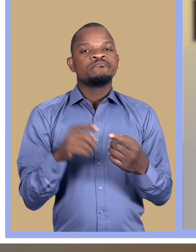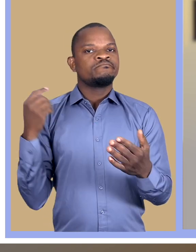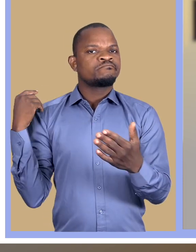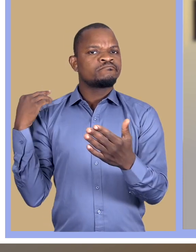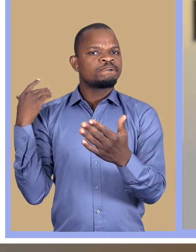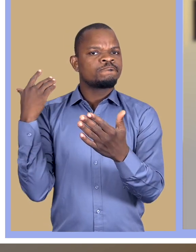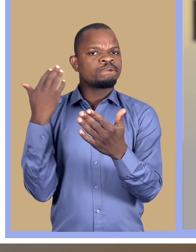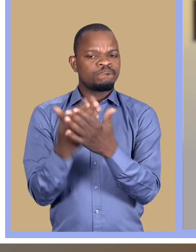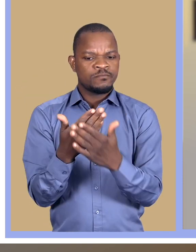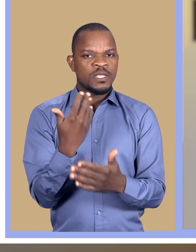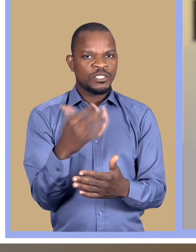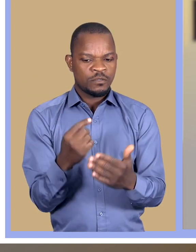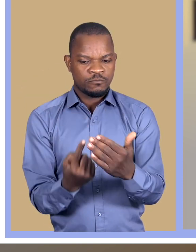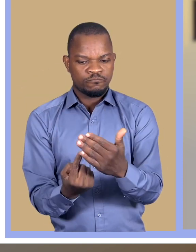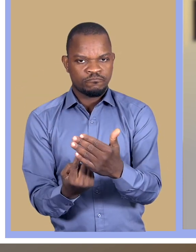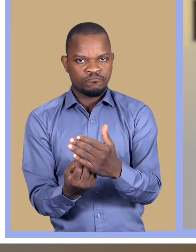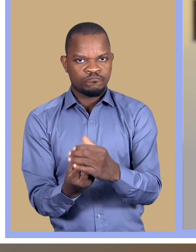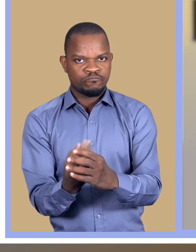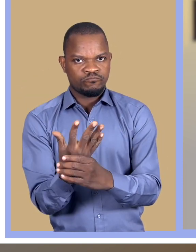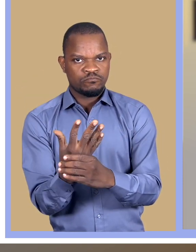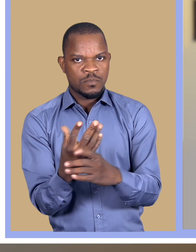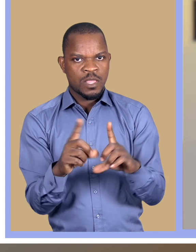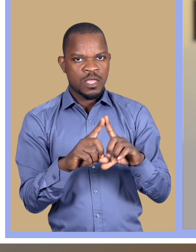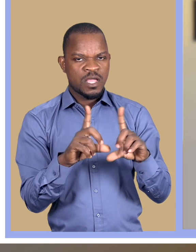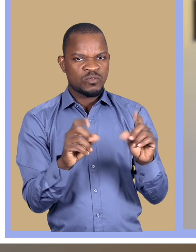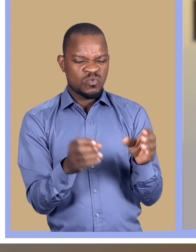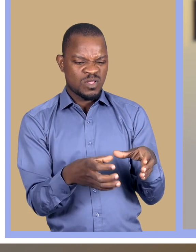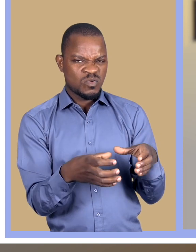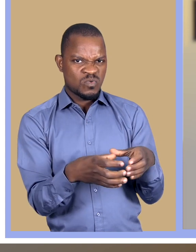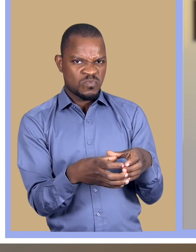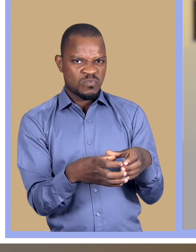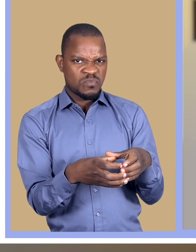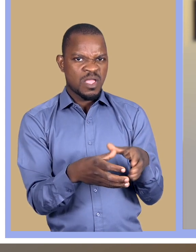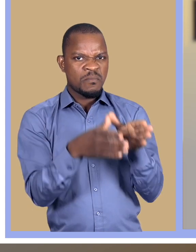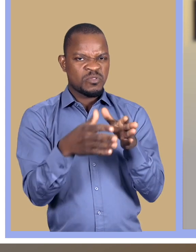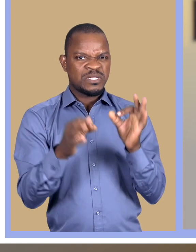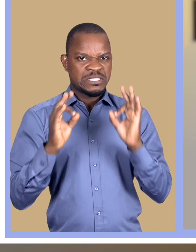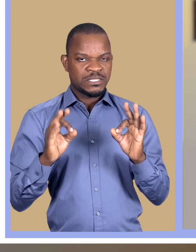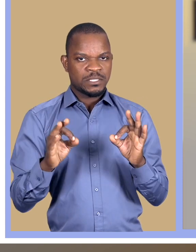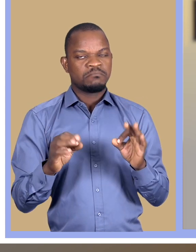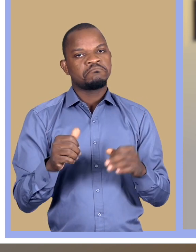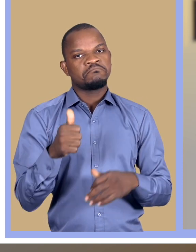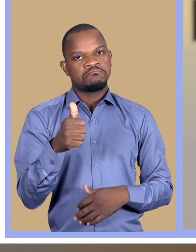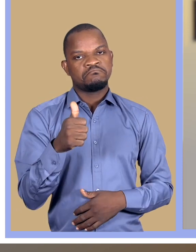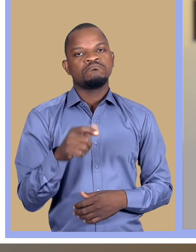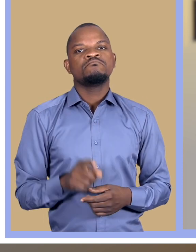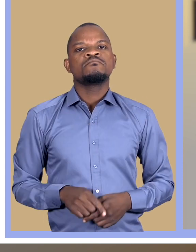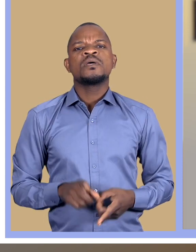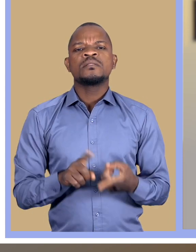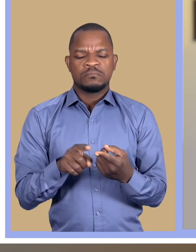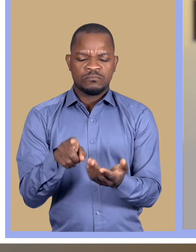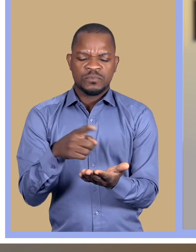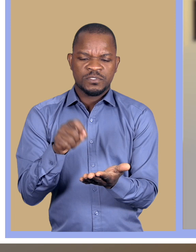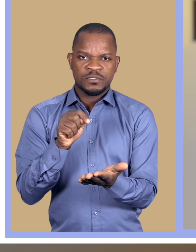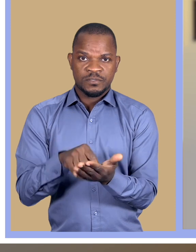movimento, Gente Chique, na Deita Lixo no Chão. Percebeu que a nível do estado de Maputo,